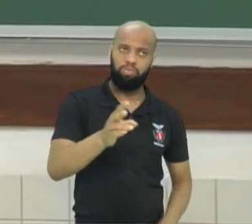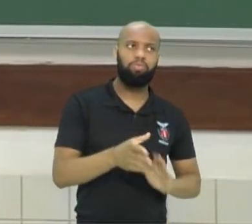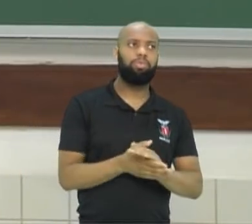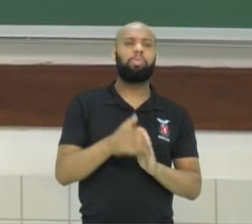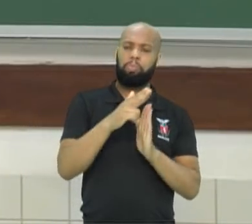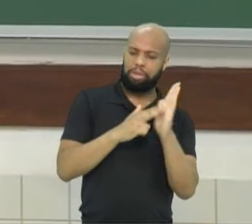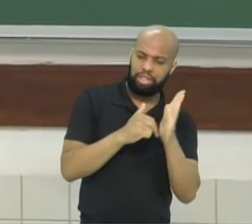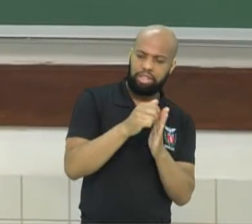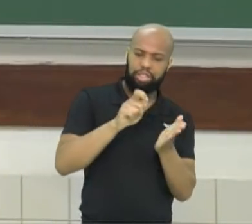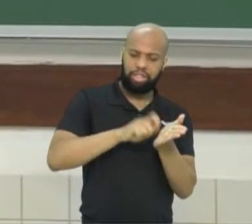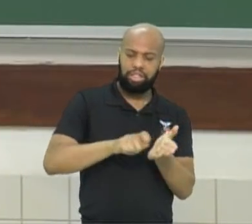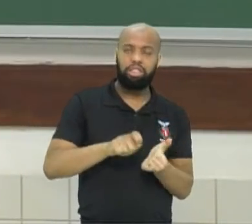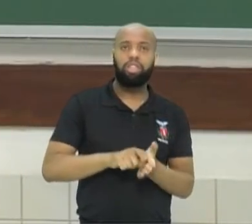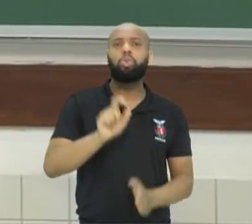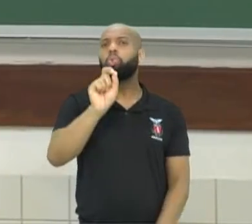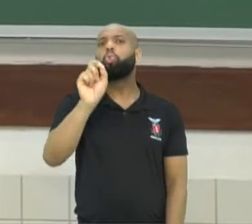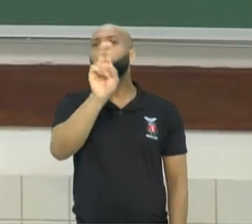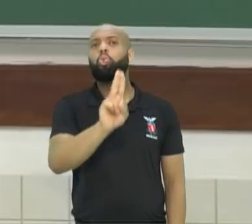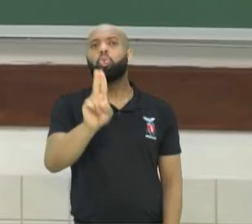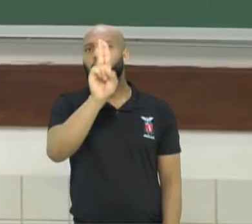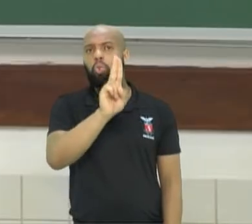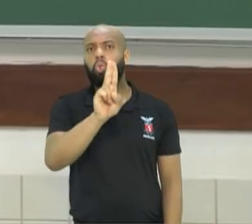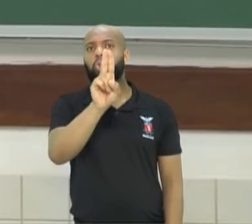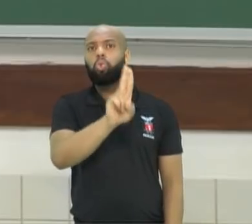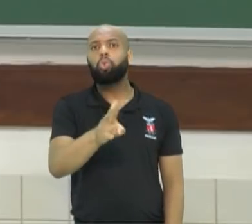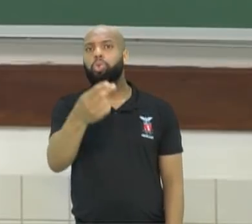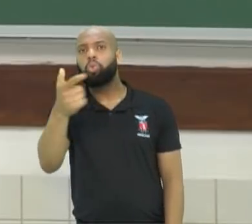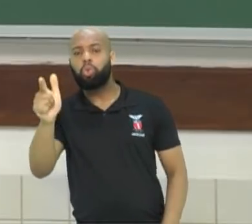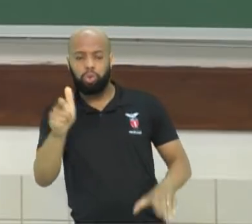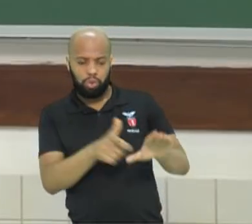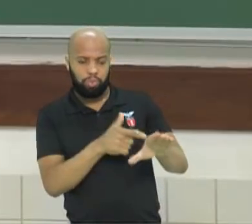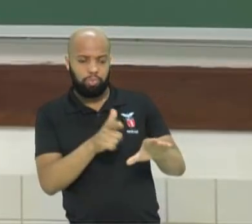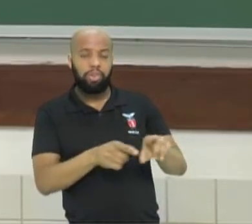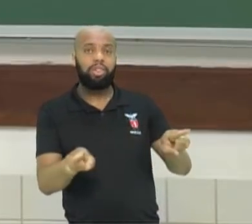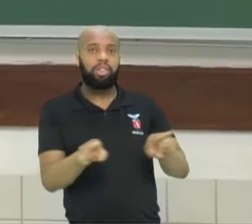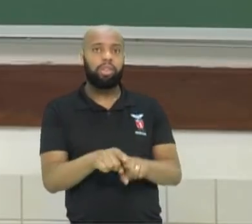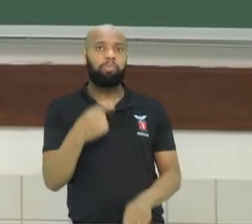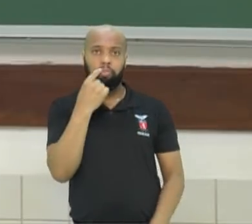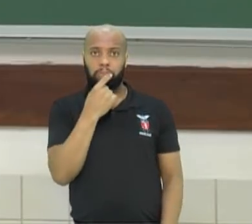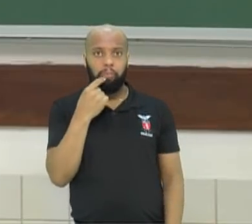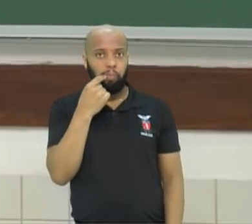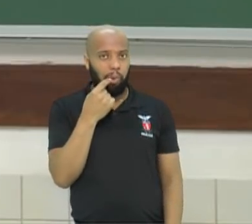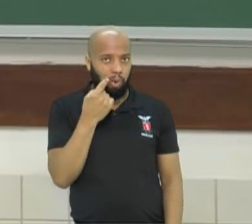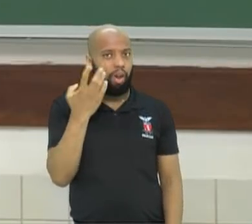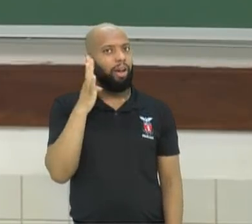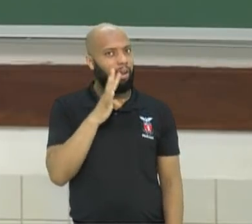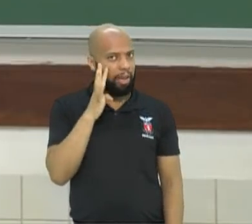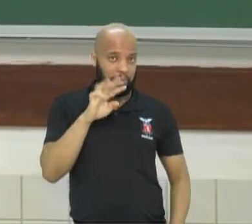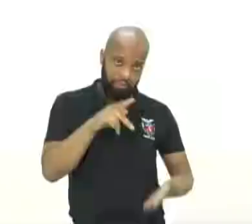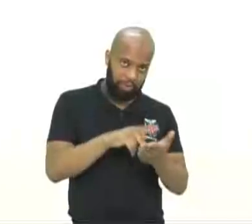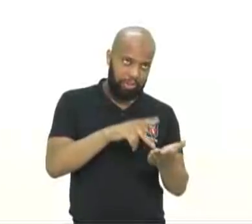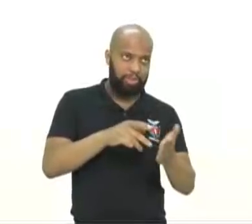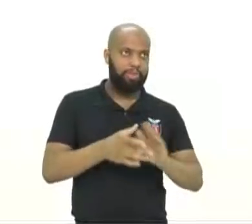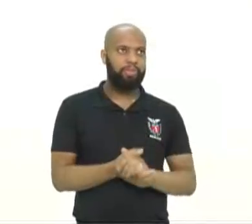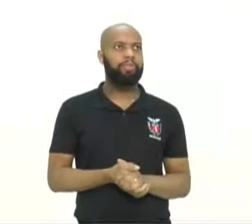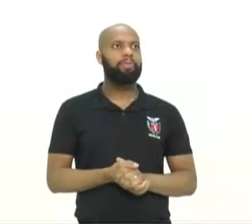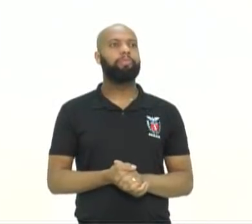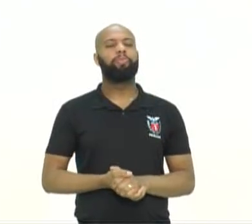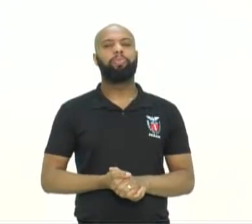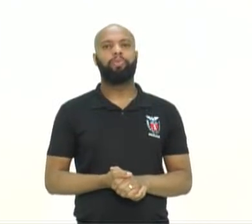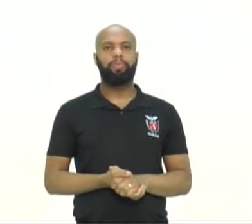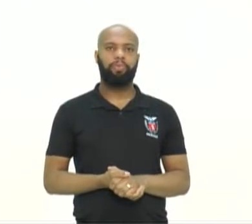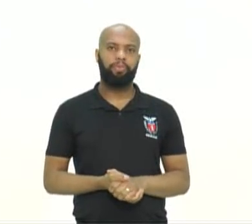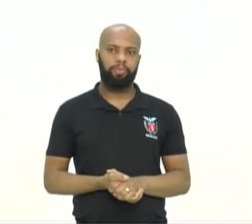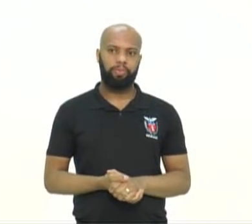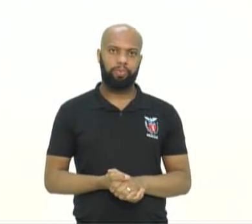pintando, escrevendo. Com o quê? Com o outro pé e com a boca. Olha que legal, né? Então, vamos lá. After